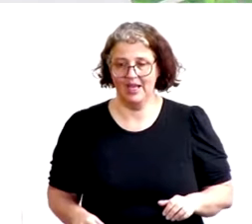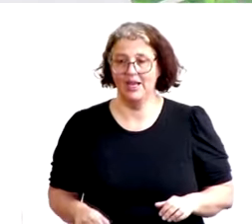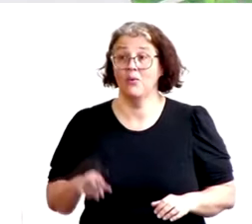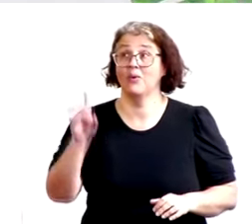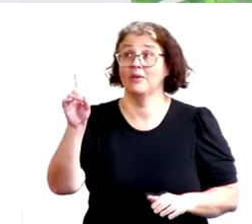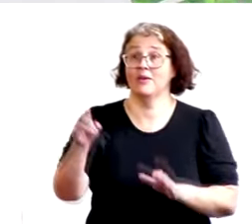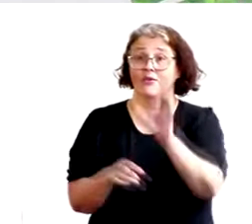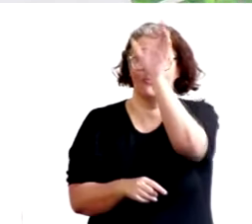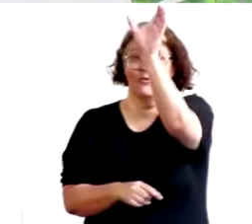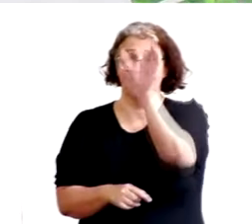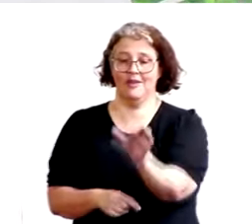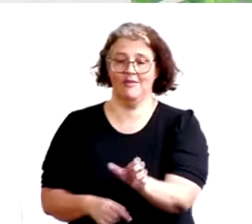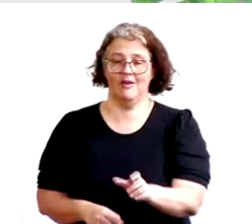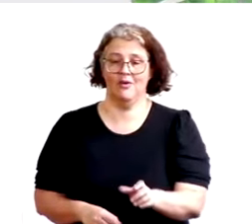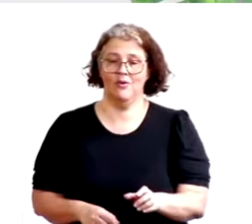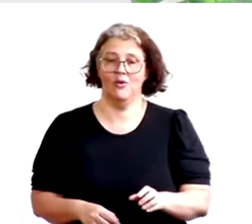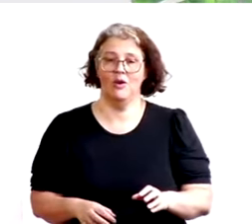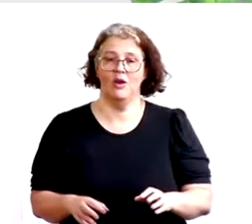e